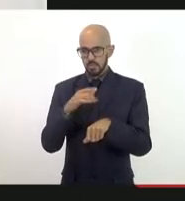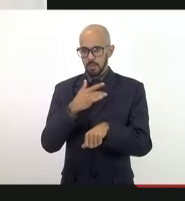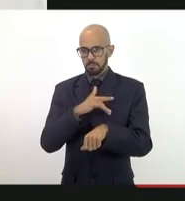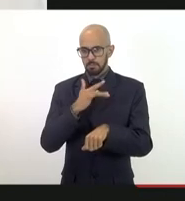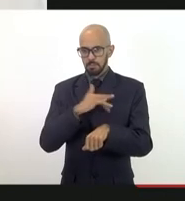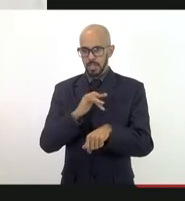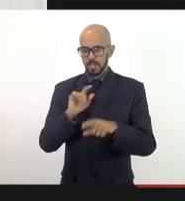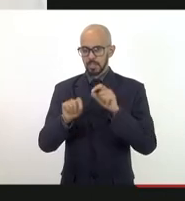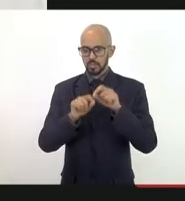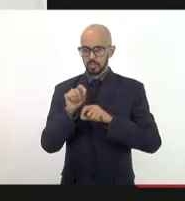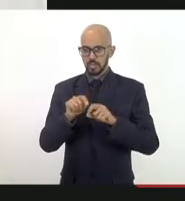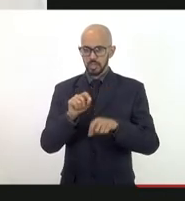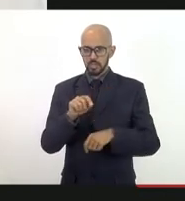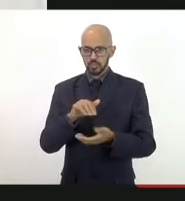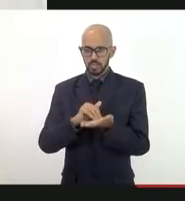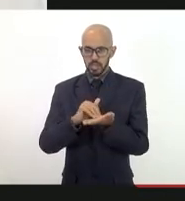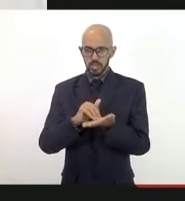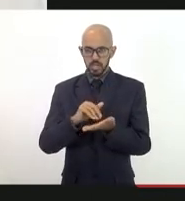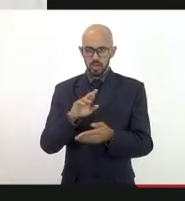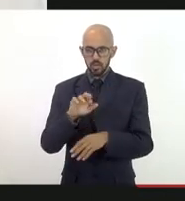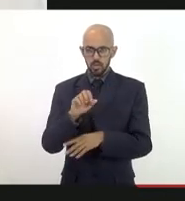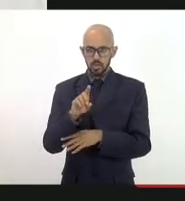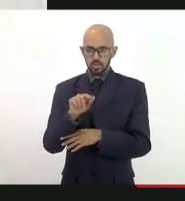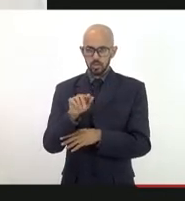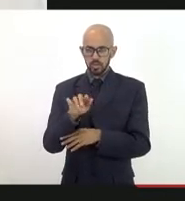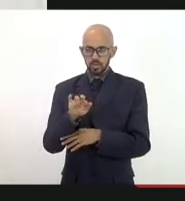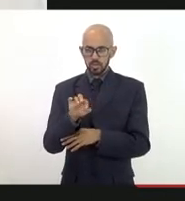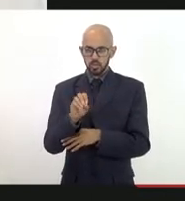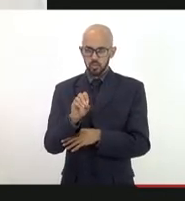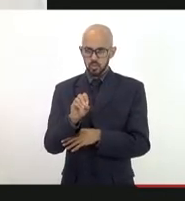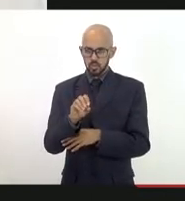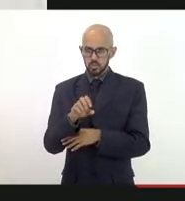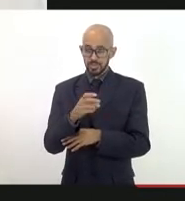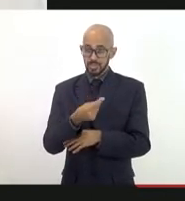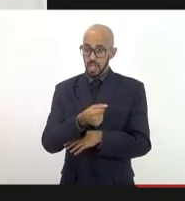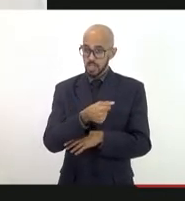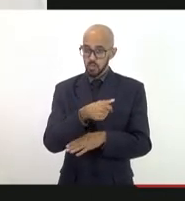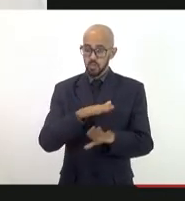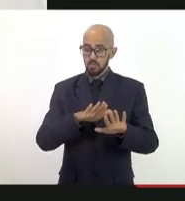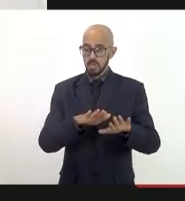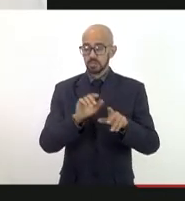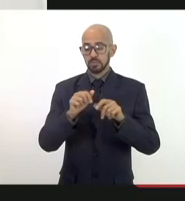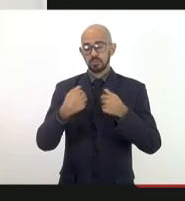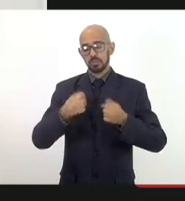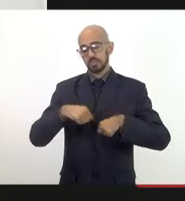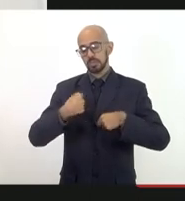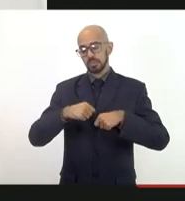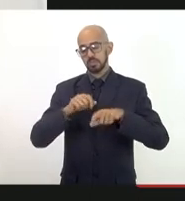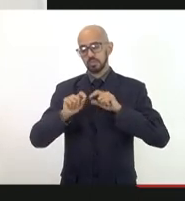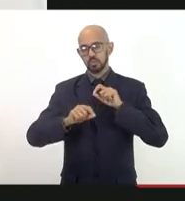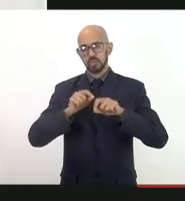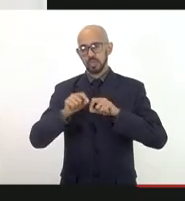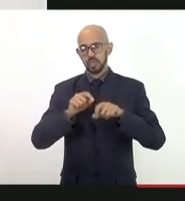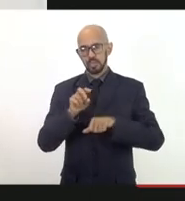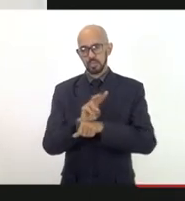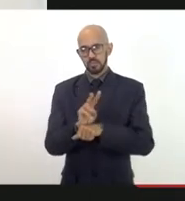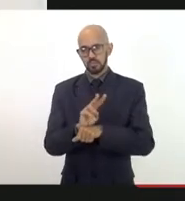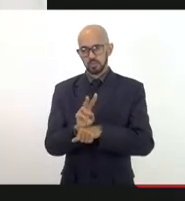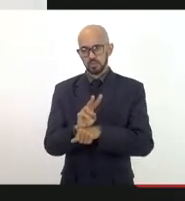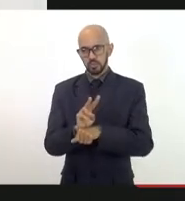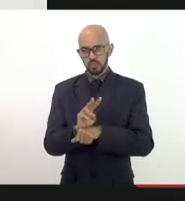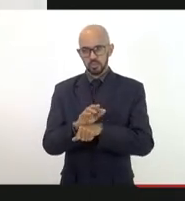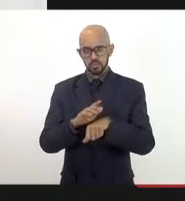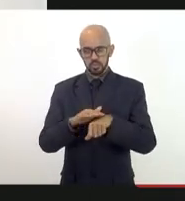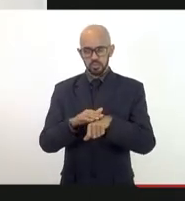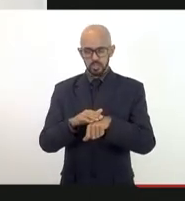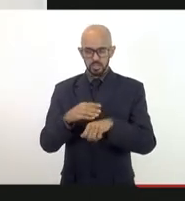secretário Rodrigo saiu aqui, né, que coordena o Fórum de Secretários de Saúde, é preciso que essas vigilâncias epidemiológicas elas